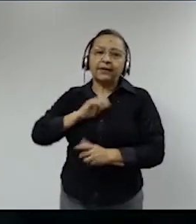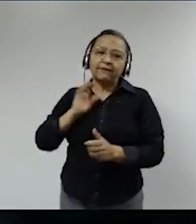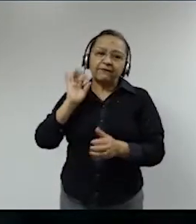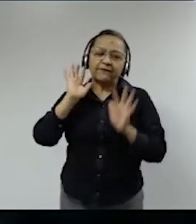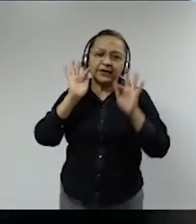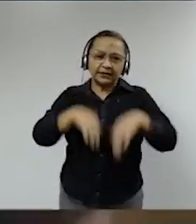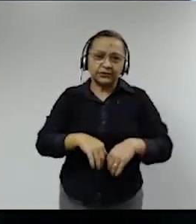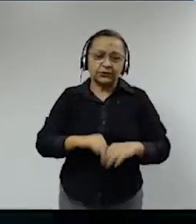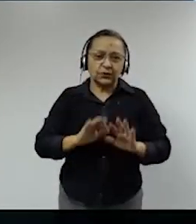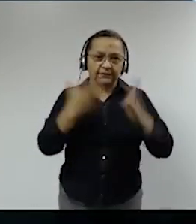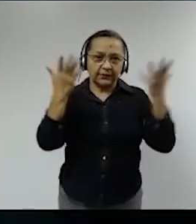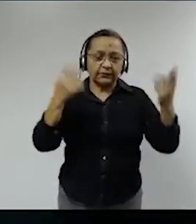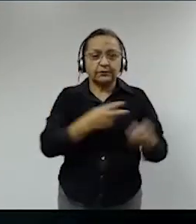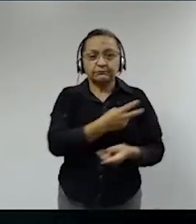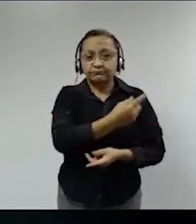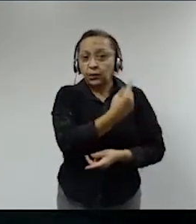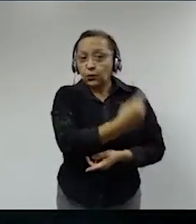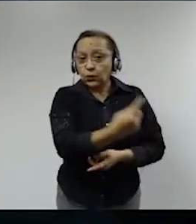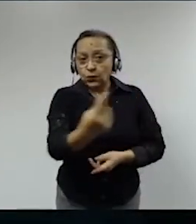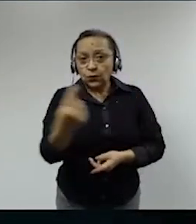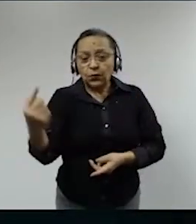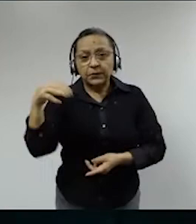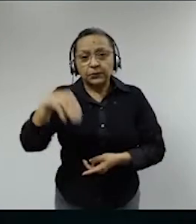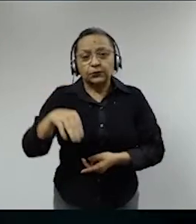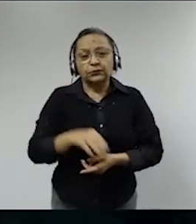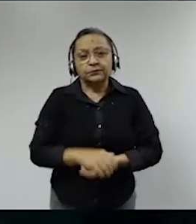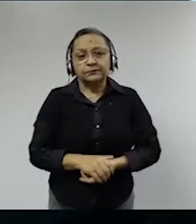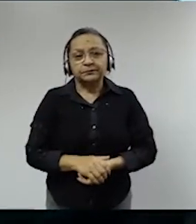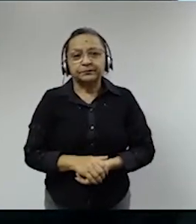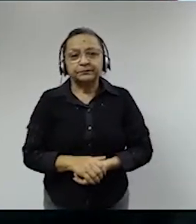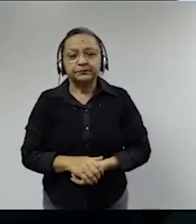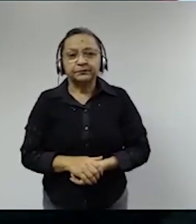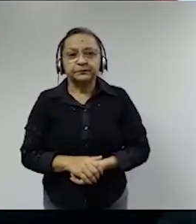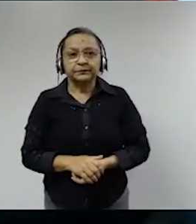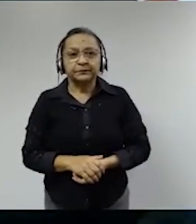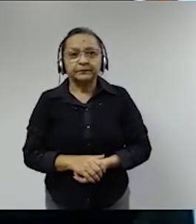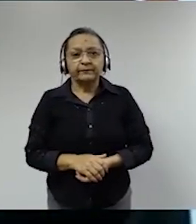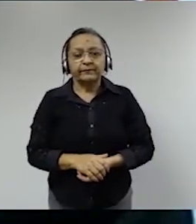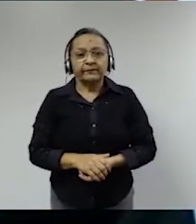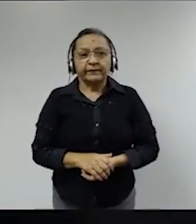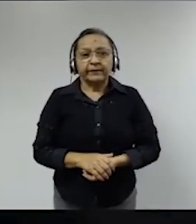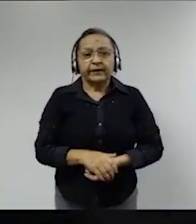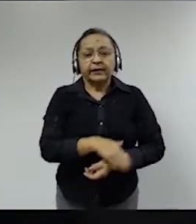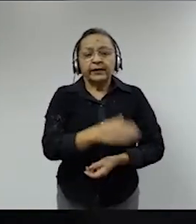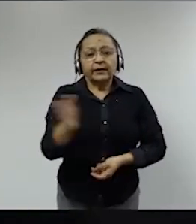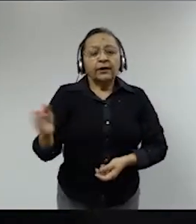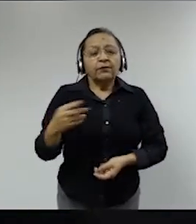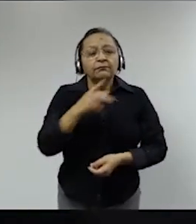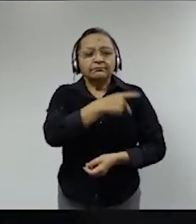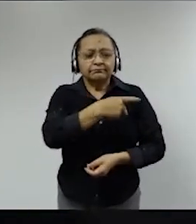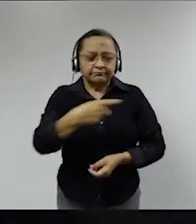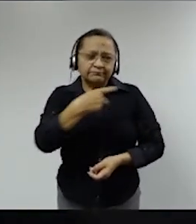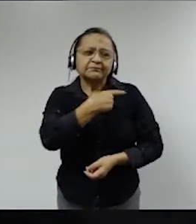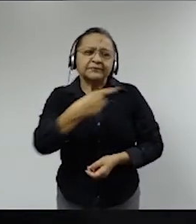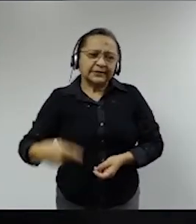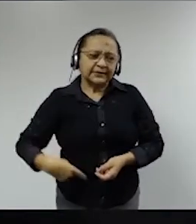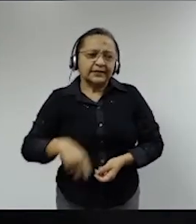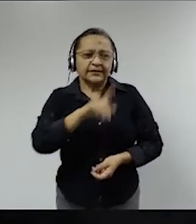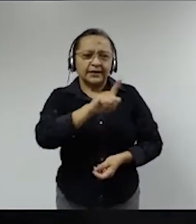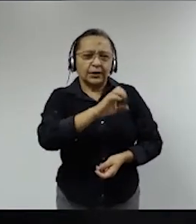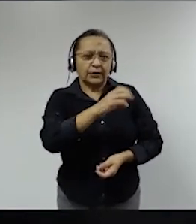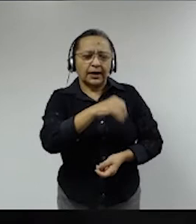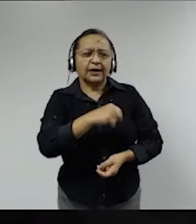uma vez, muito obrigado, e 1 minuto para as suas considerações. Presidente Leonardo, mais uma vez eu quero agradecer